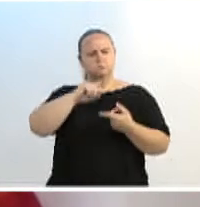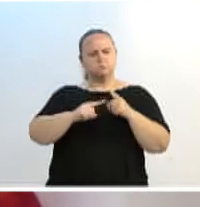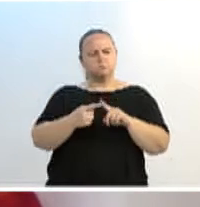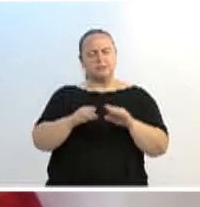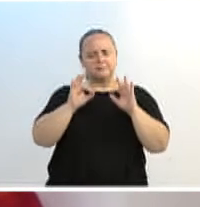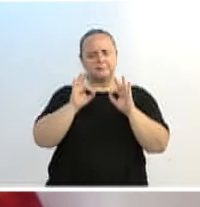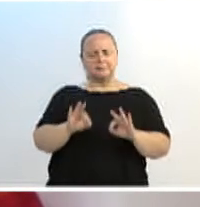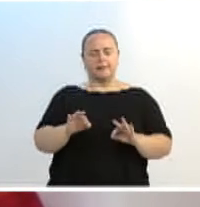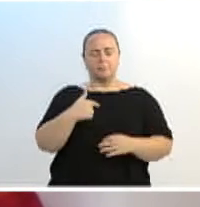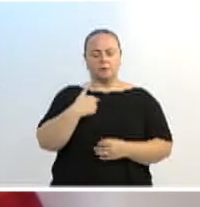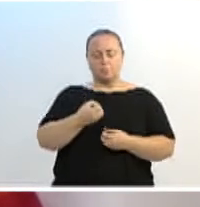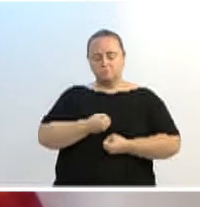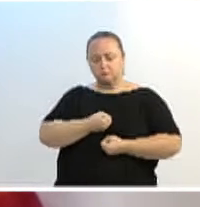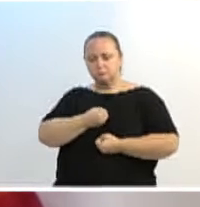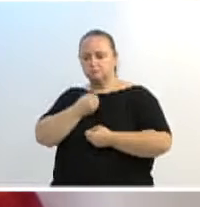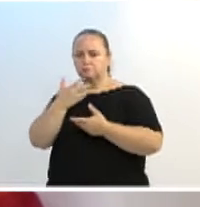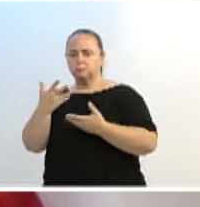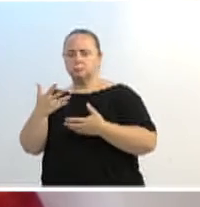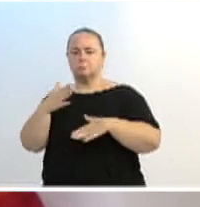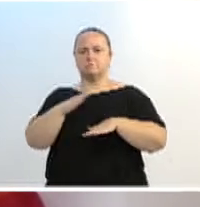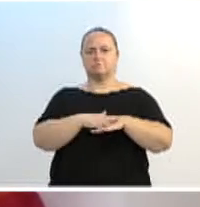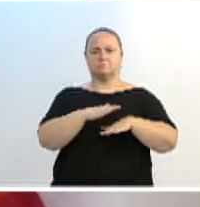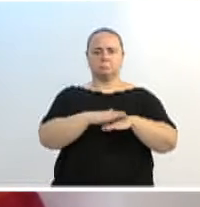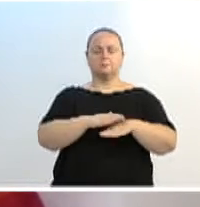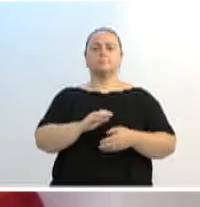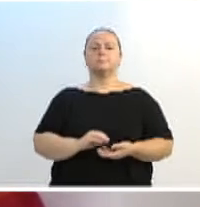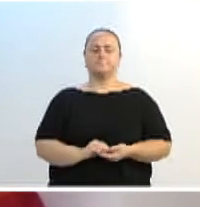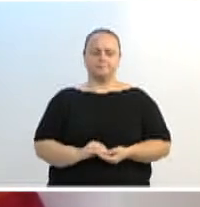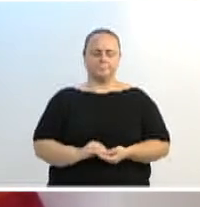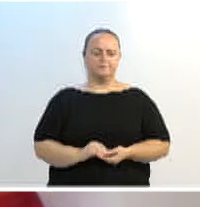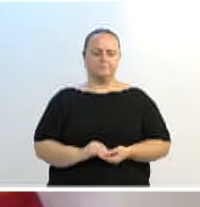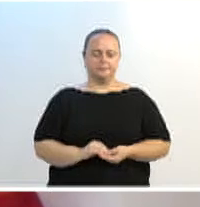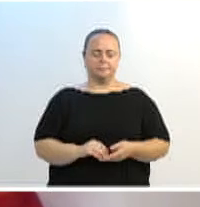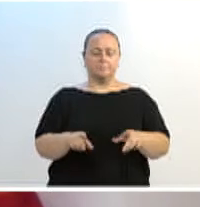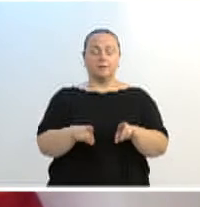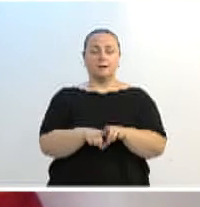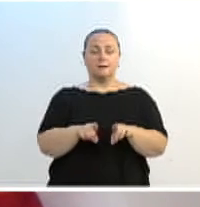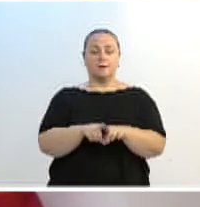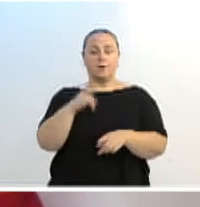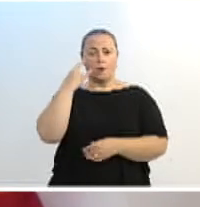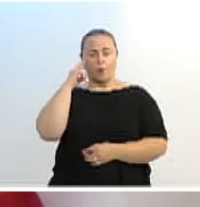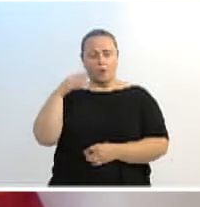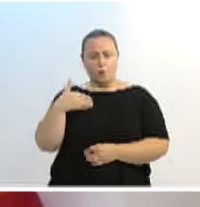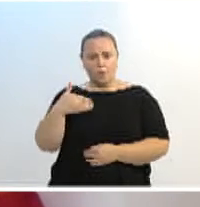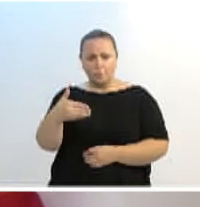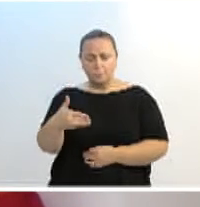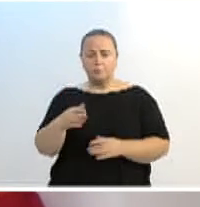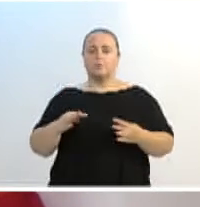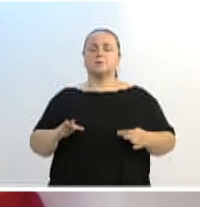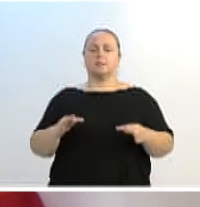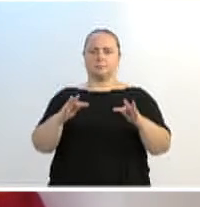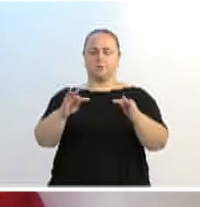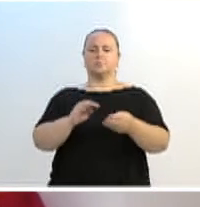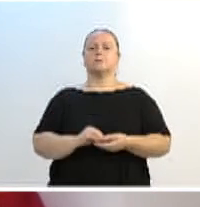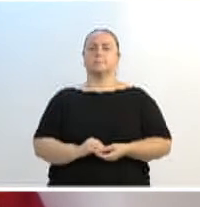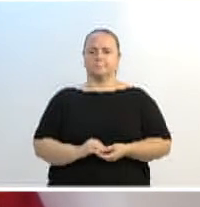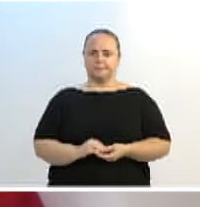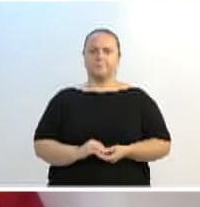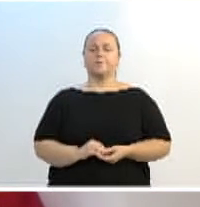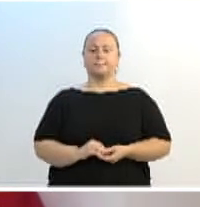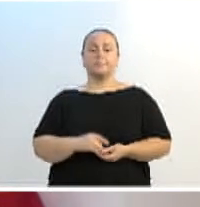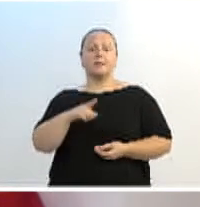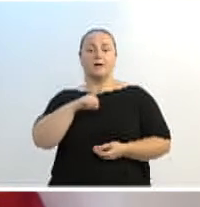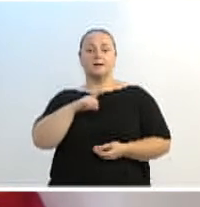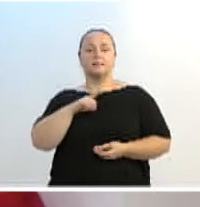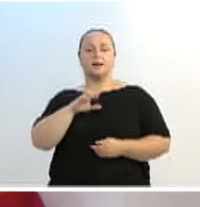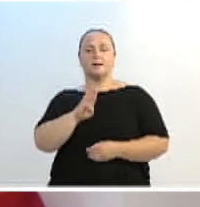aquilo que acaba realmente fazendo. Quero destacar esse último ponto, o ponto da tecnologia, esse programa muito interessante, o Blumenau